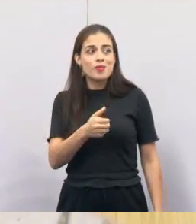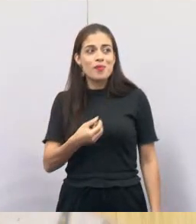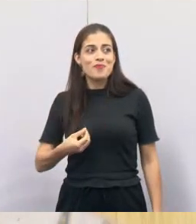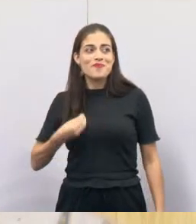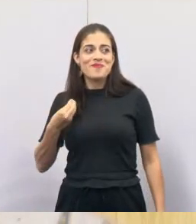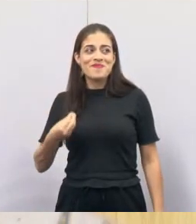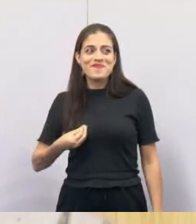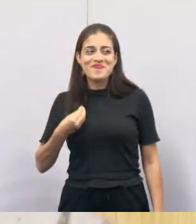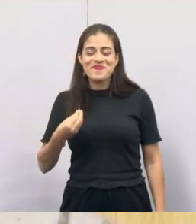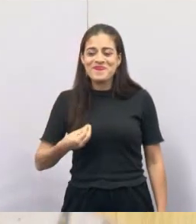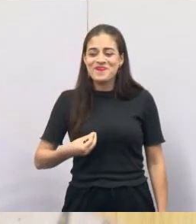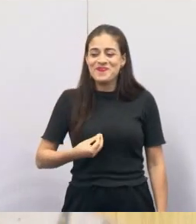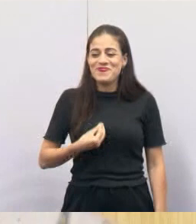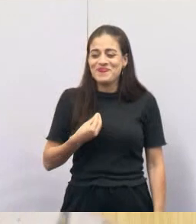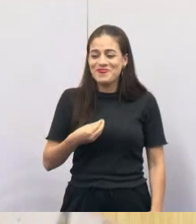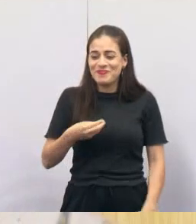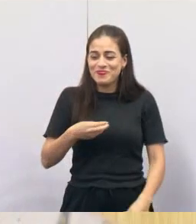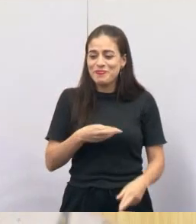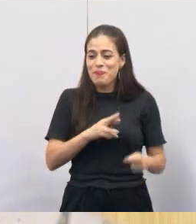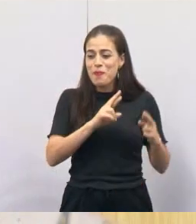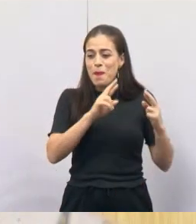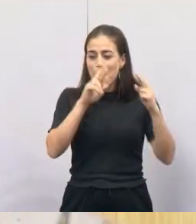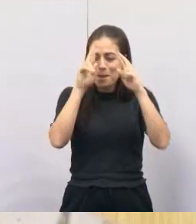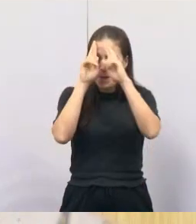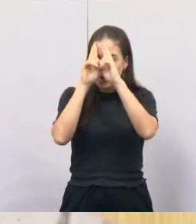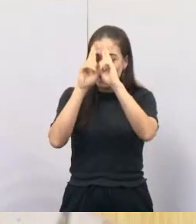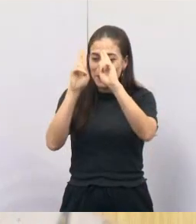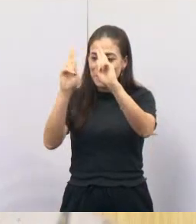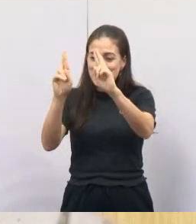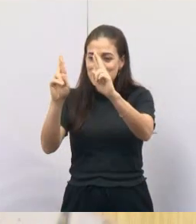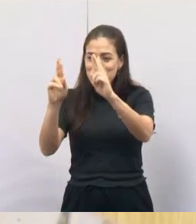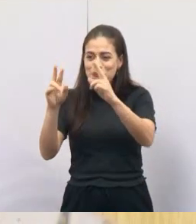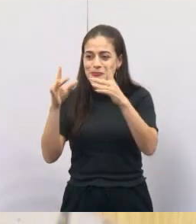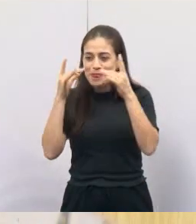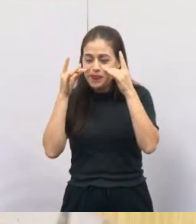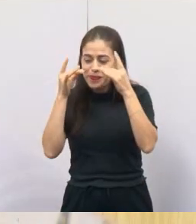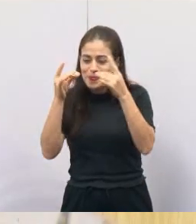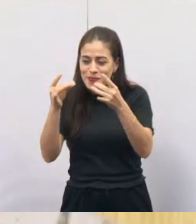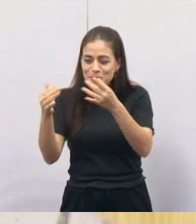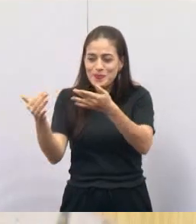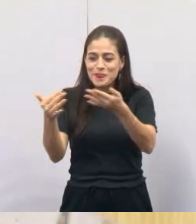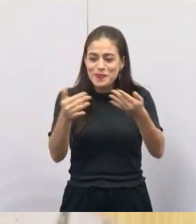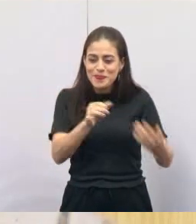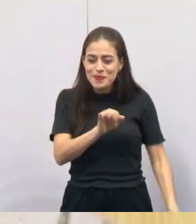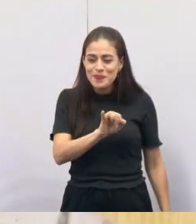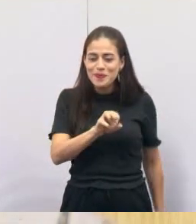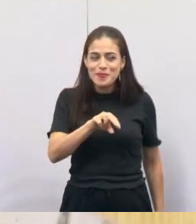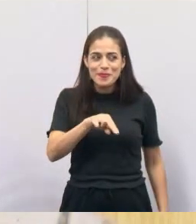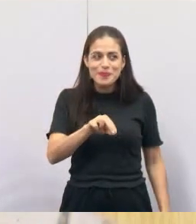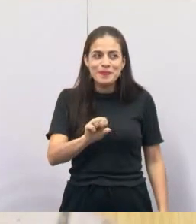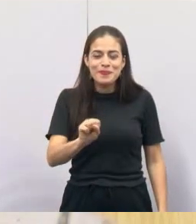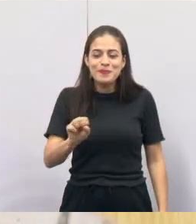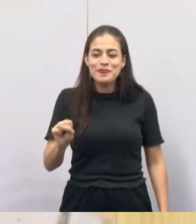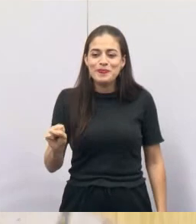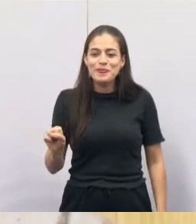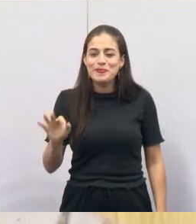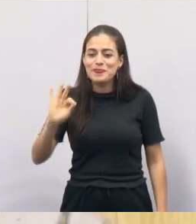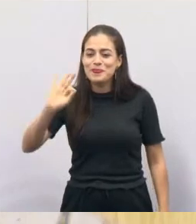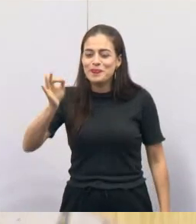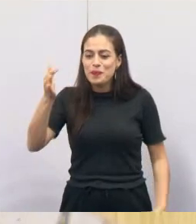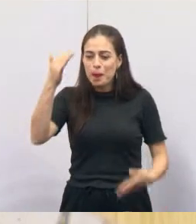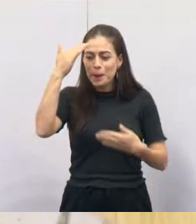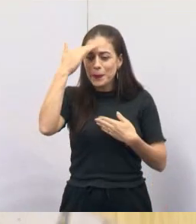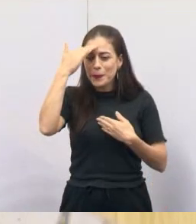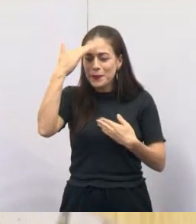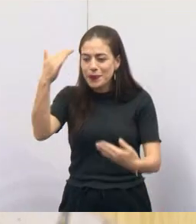Assim sendo, muito respeitosamente recorremos à compreensão aos préstimos do INSS e, antecipando agradecimento